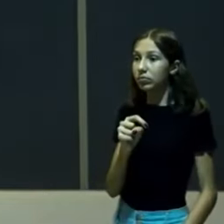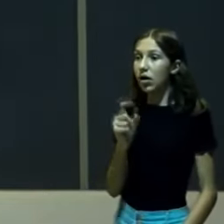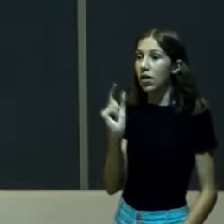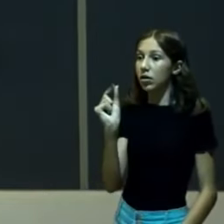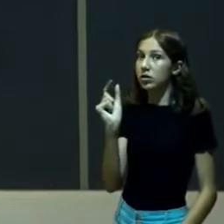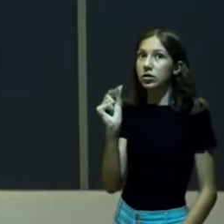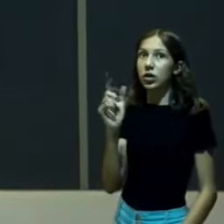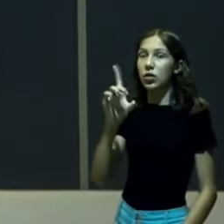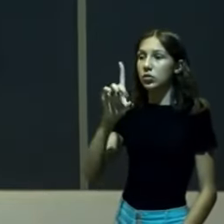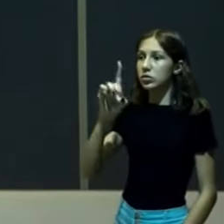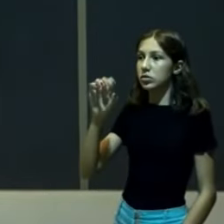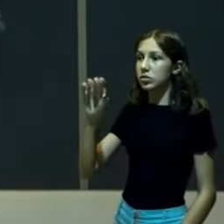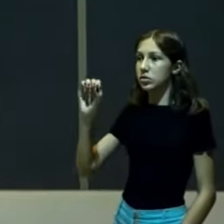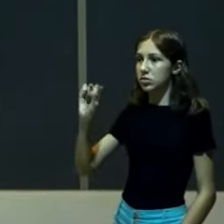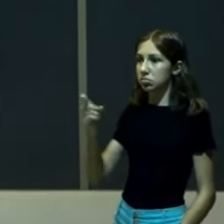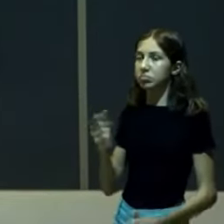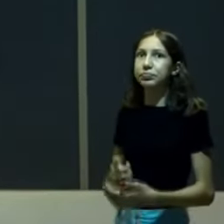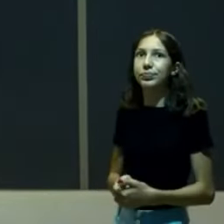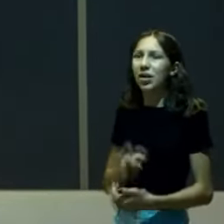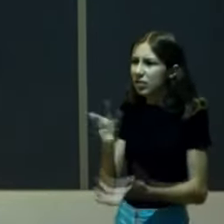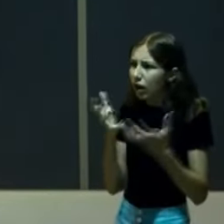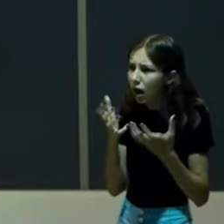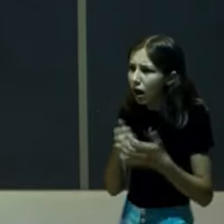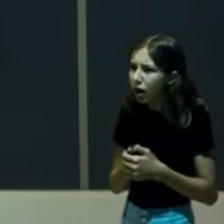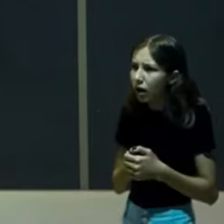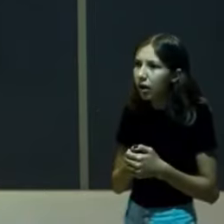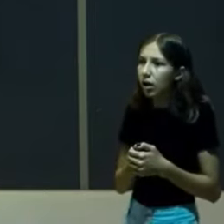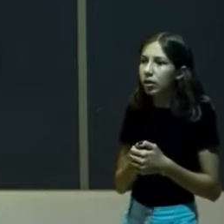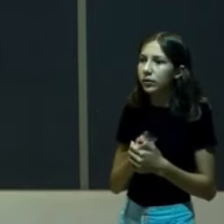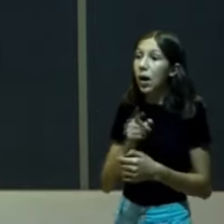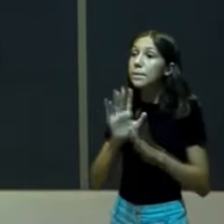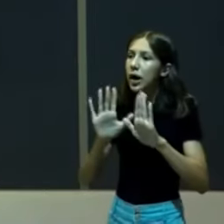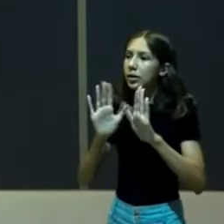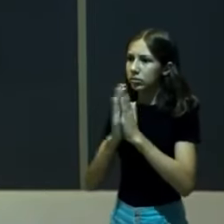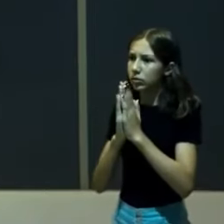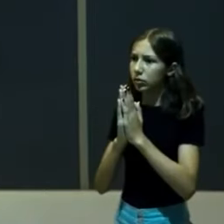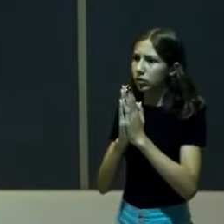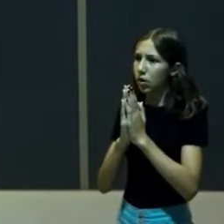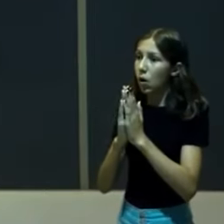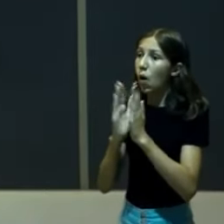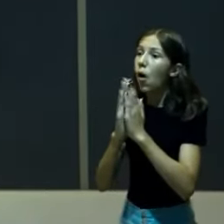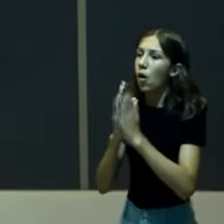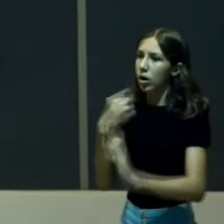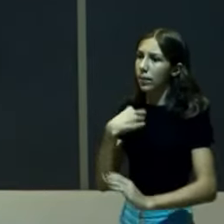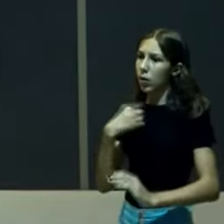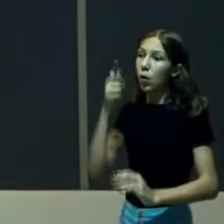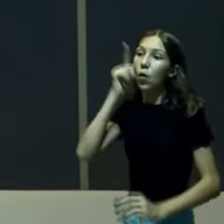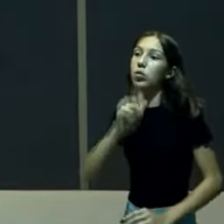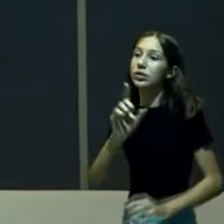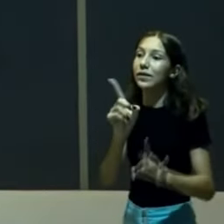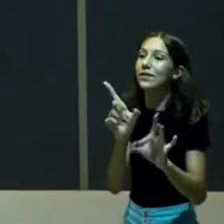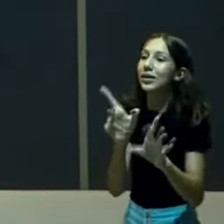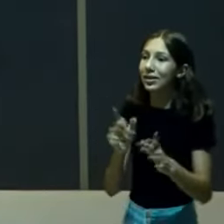Que bom. O senhor não quer? Eu falei, não. Pastor, ora para mim vender a caminhonete. Morar, meu filho. Porque é o